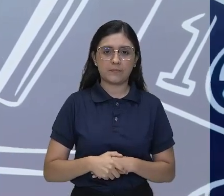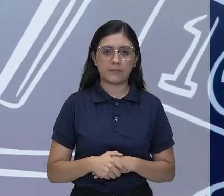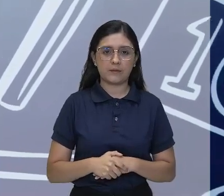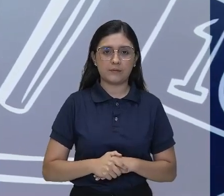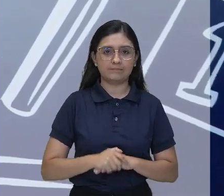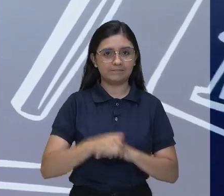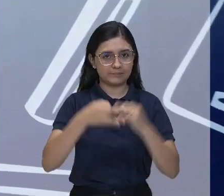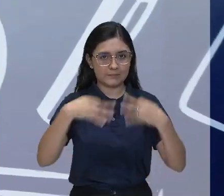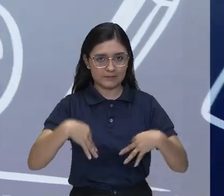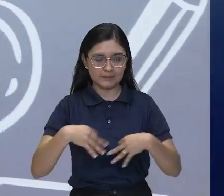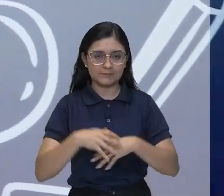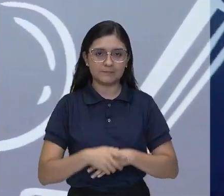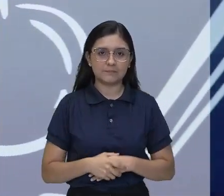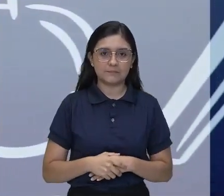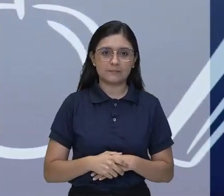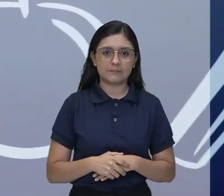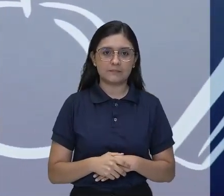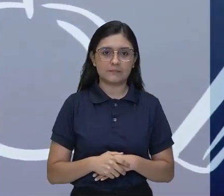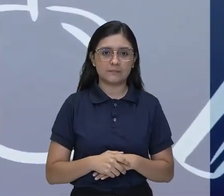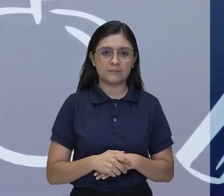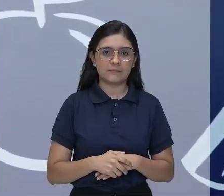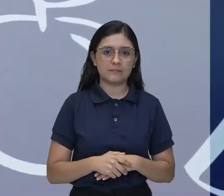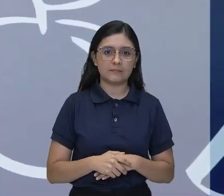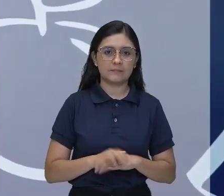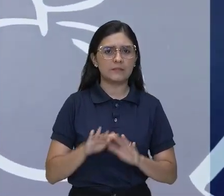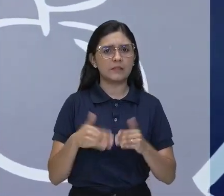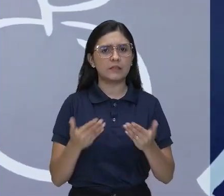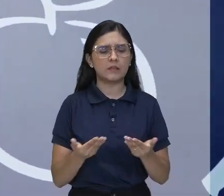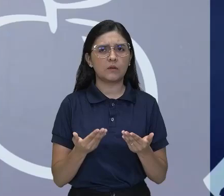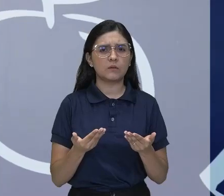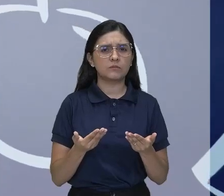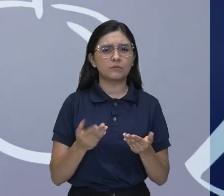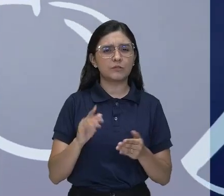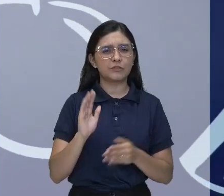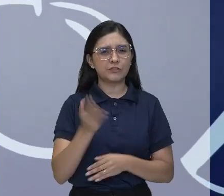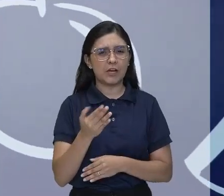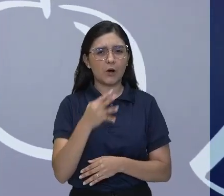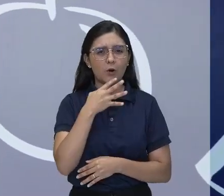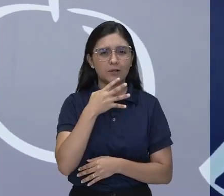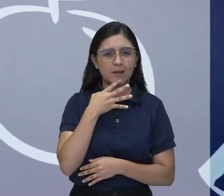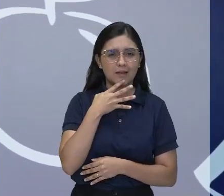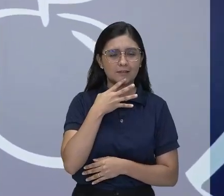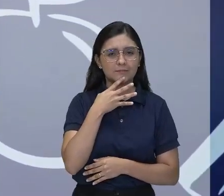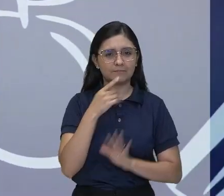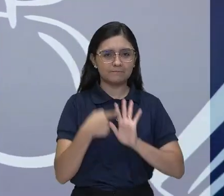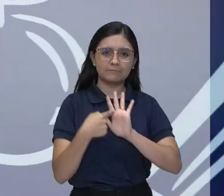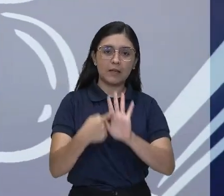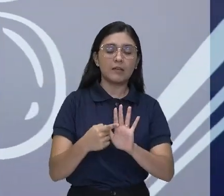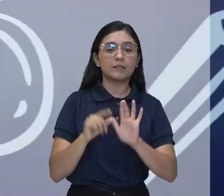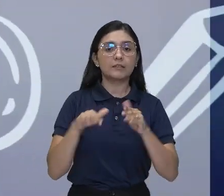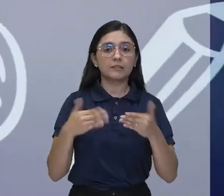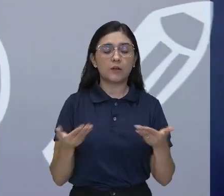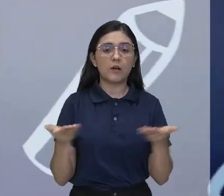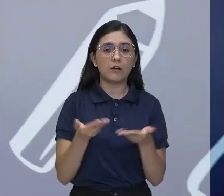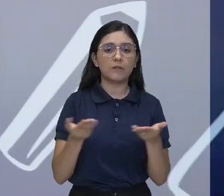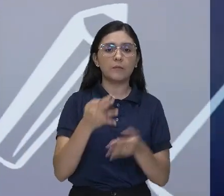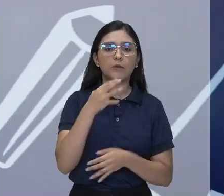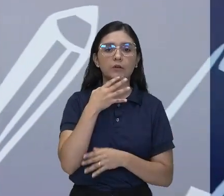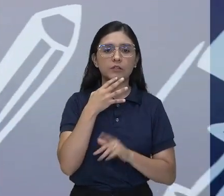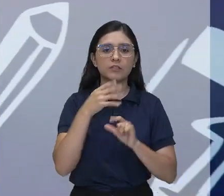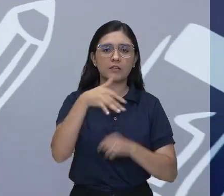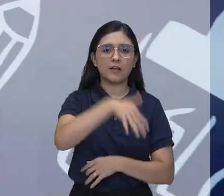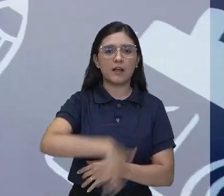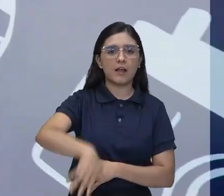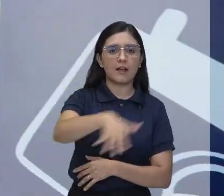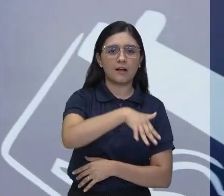Muito bem! E agora que já estamos apresentadas, vamos conhecer o nosso mundo